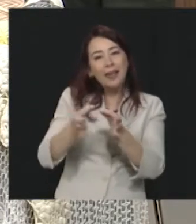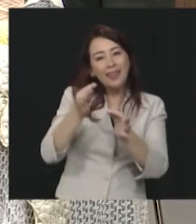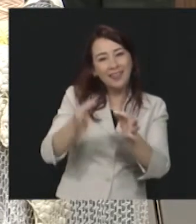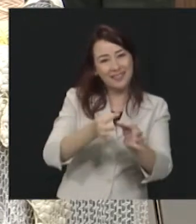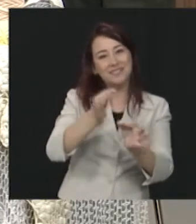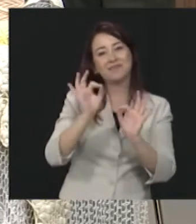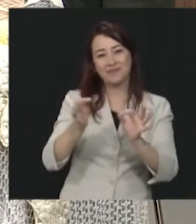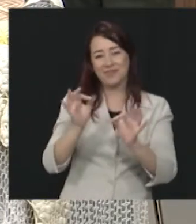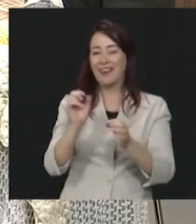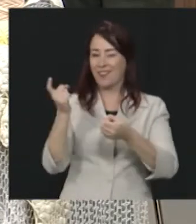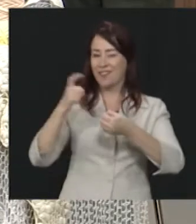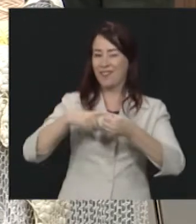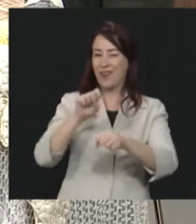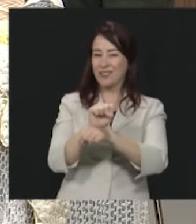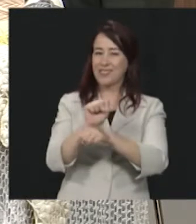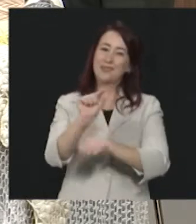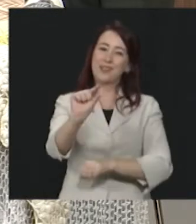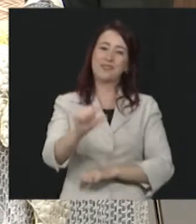a linha. Já, já.